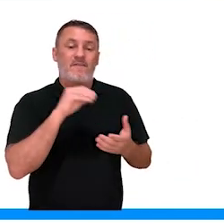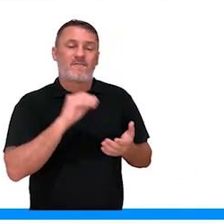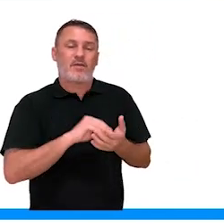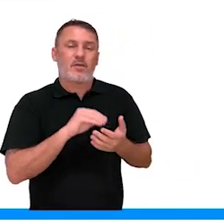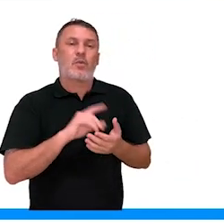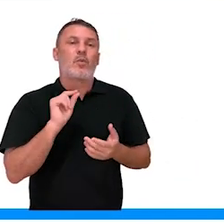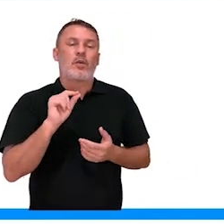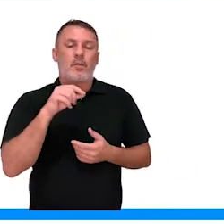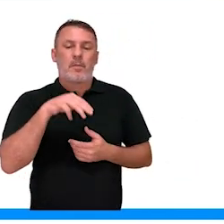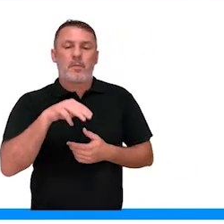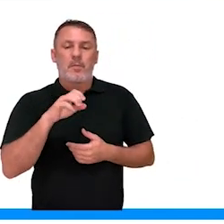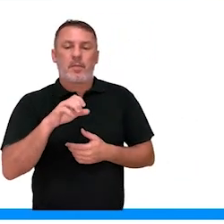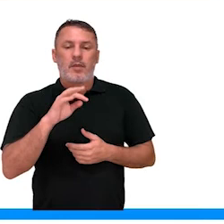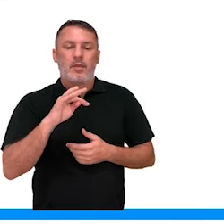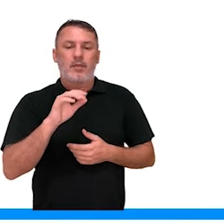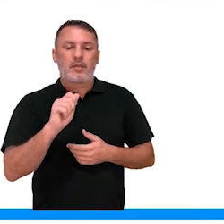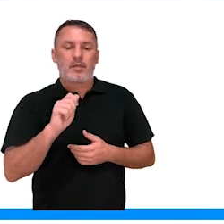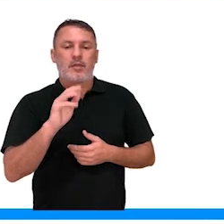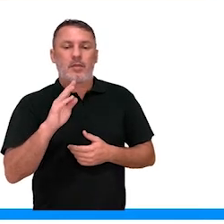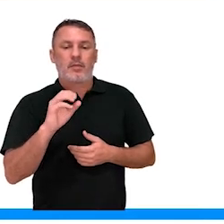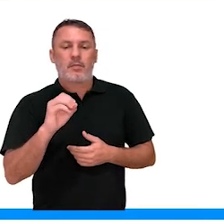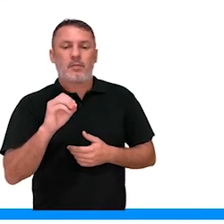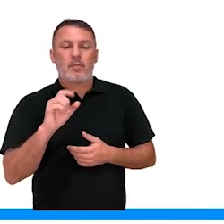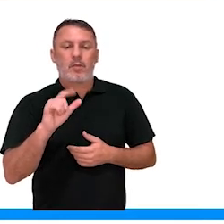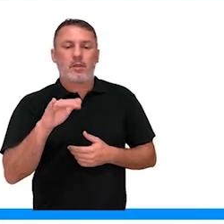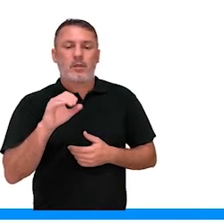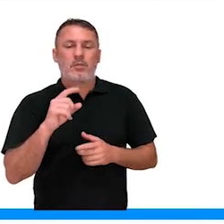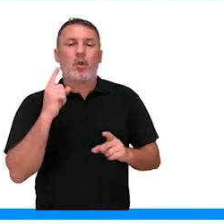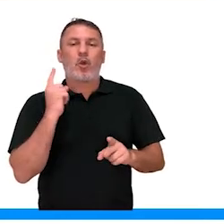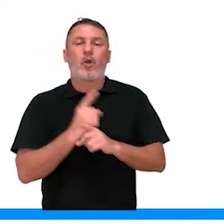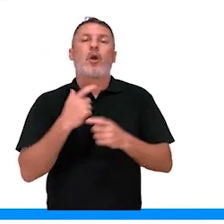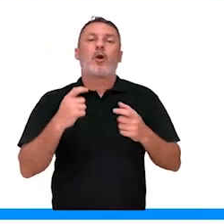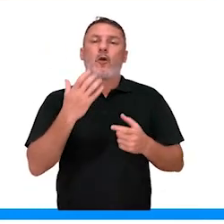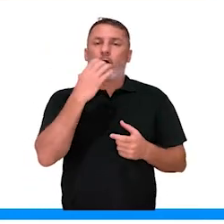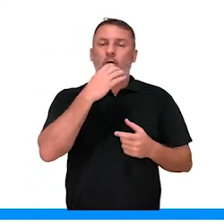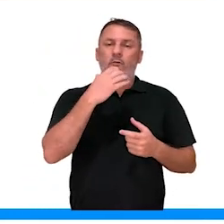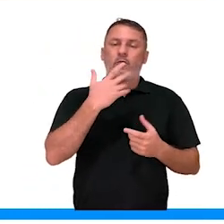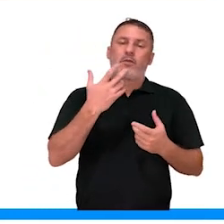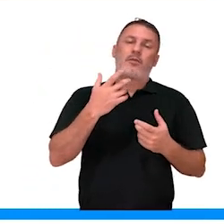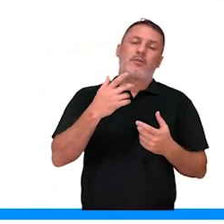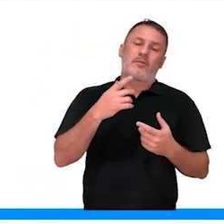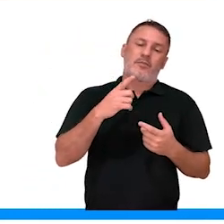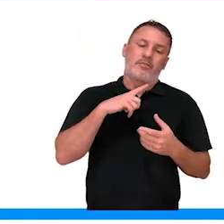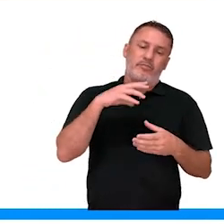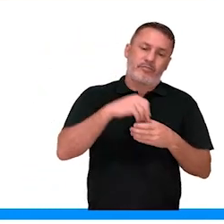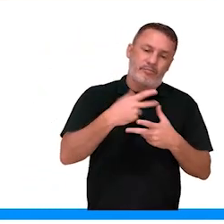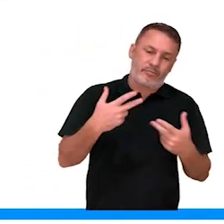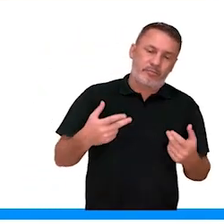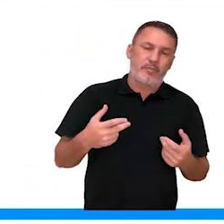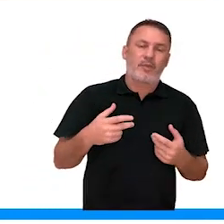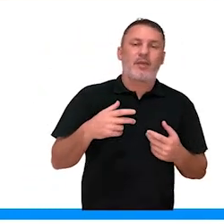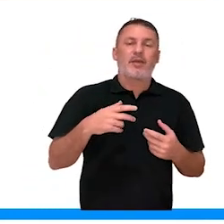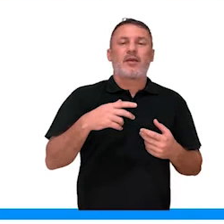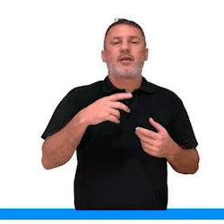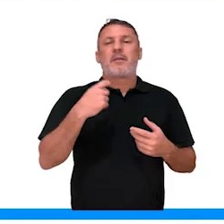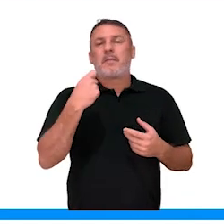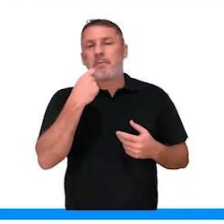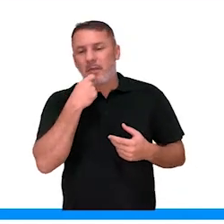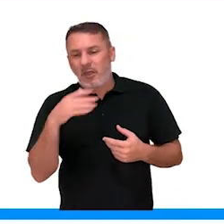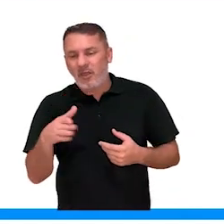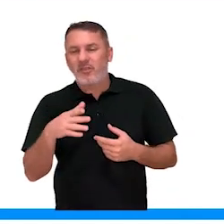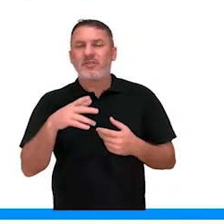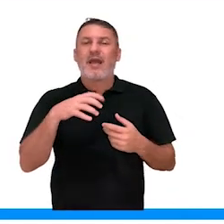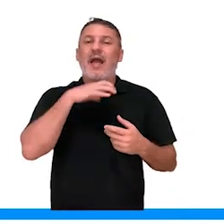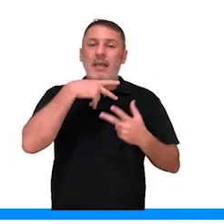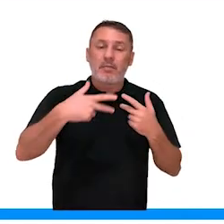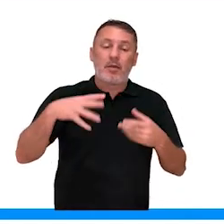com o metabolismo. Onde que a gente encontra ele? Laticínios, frutos do mar, agrião, alcachofra